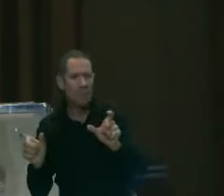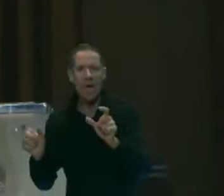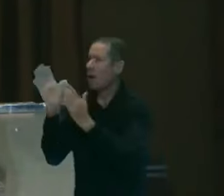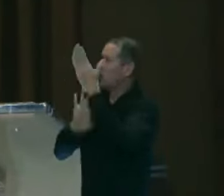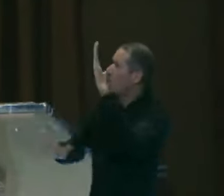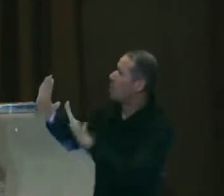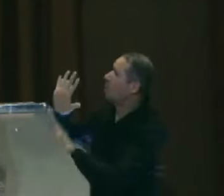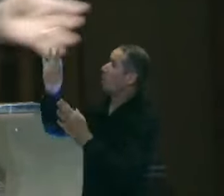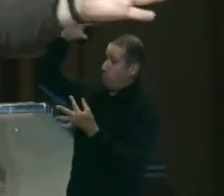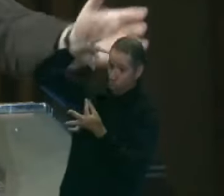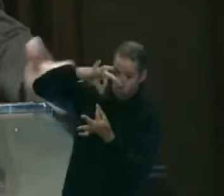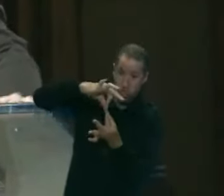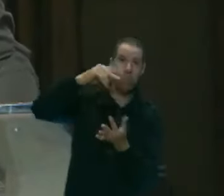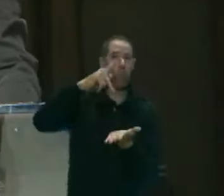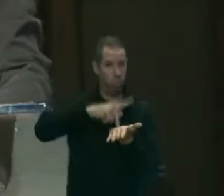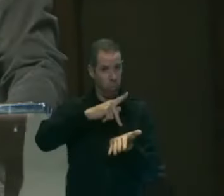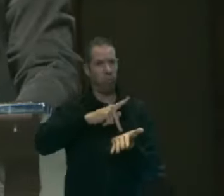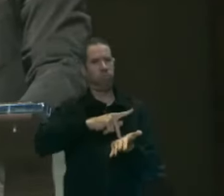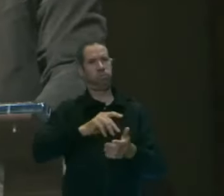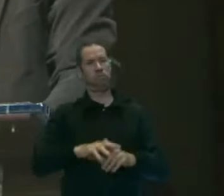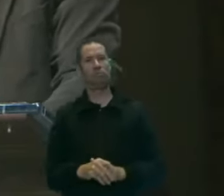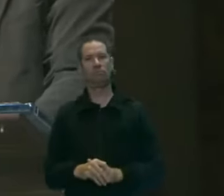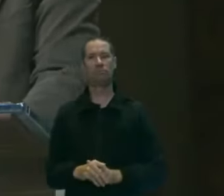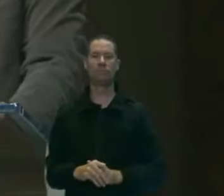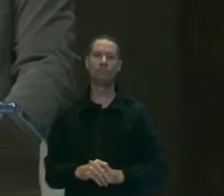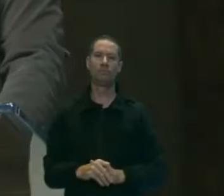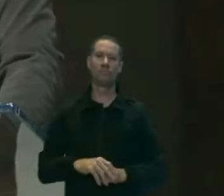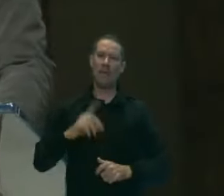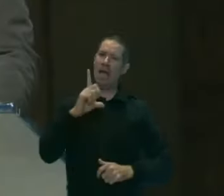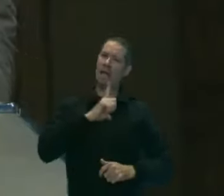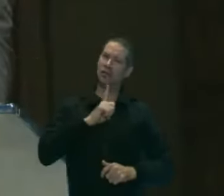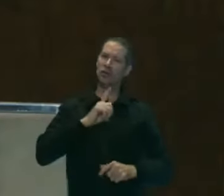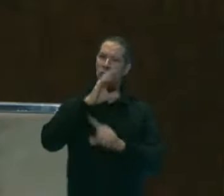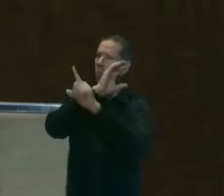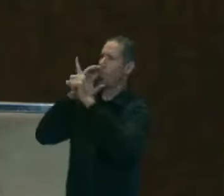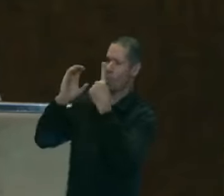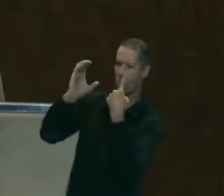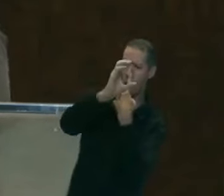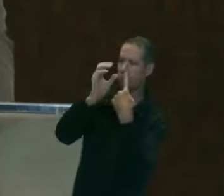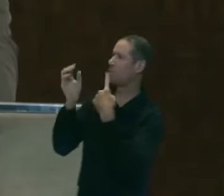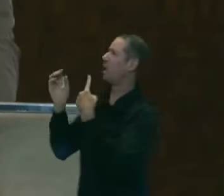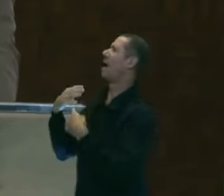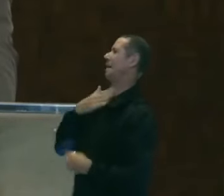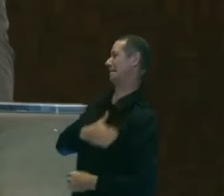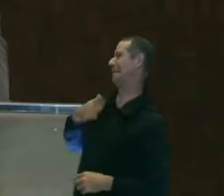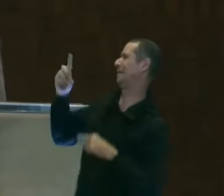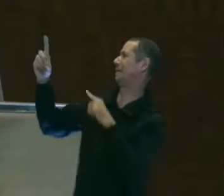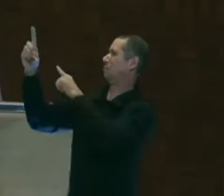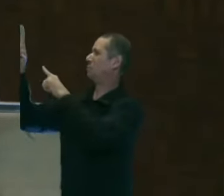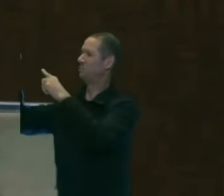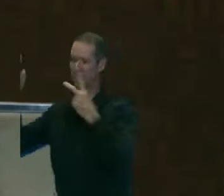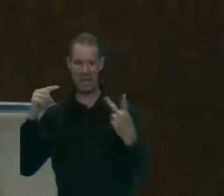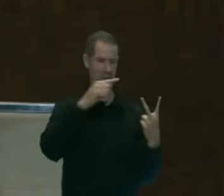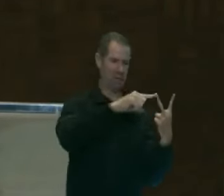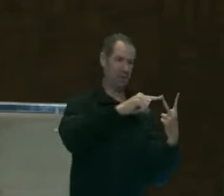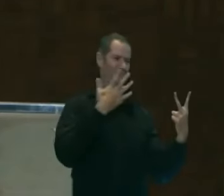e em verdade. Existe um culto sim que agrada a Deus e outro que não o